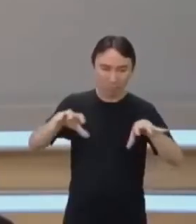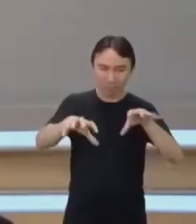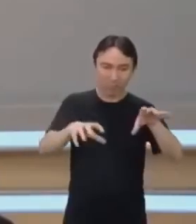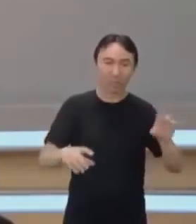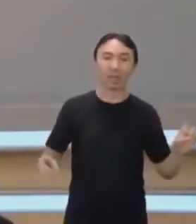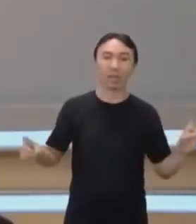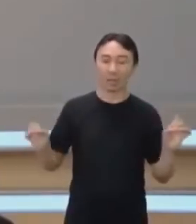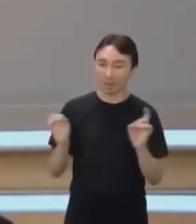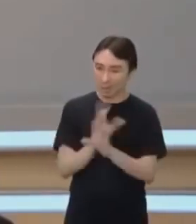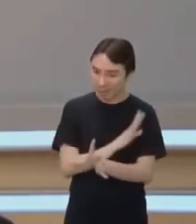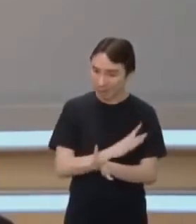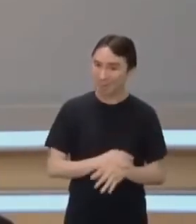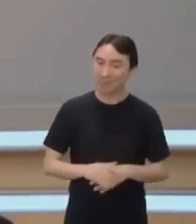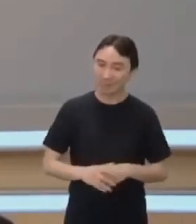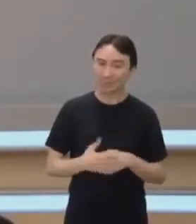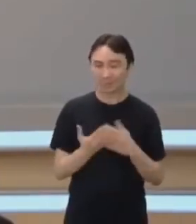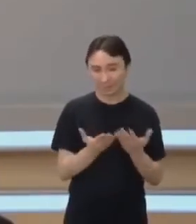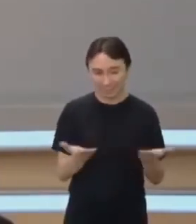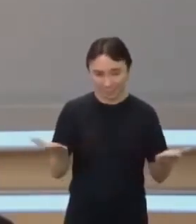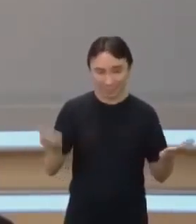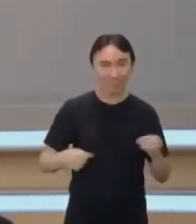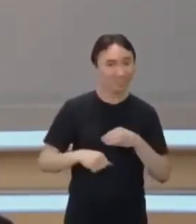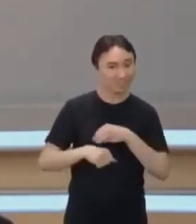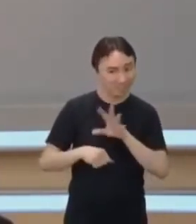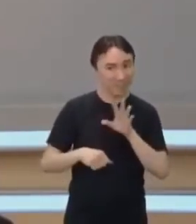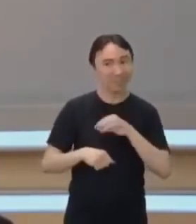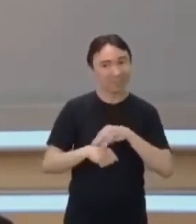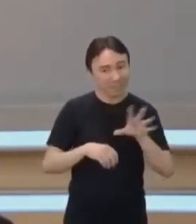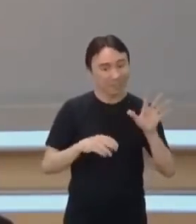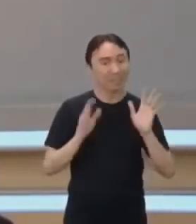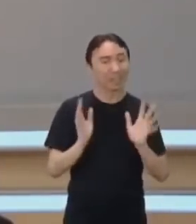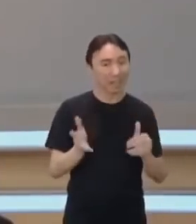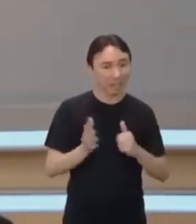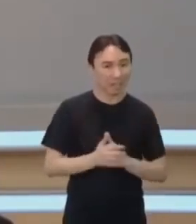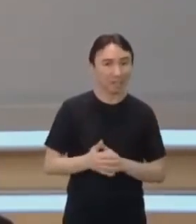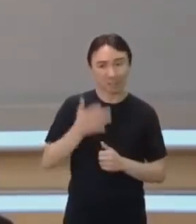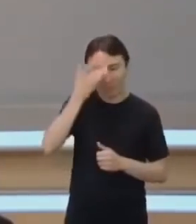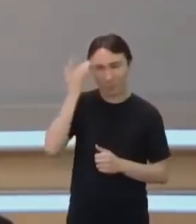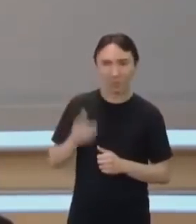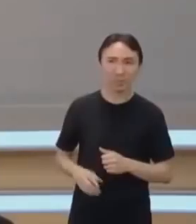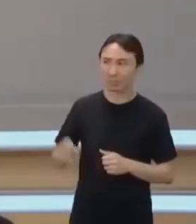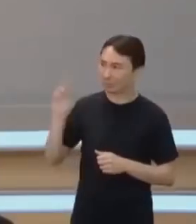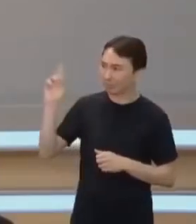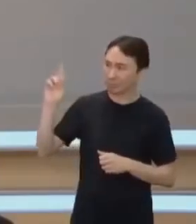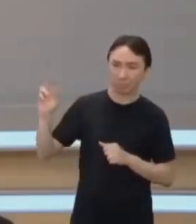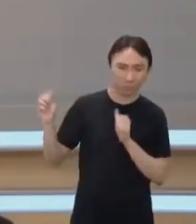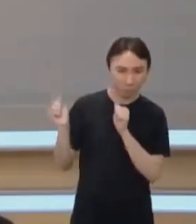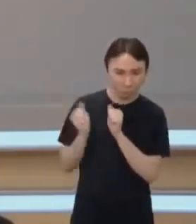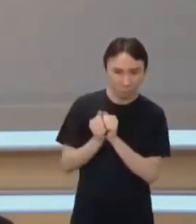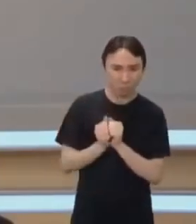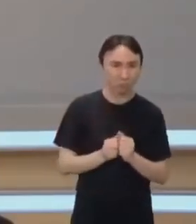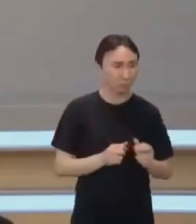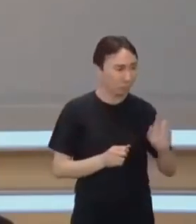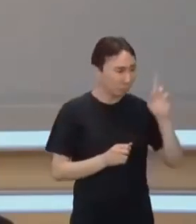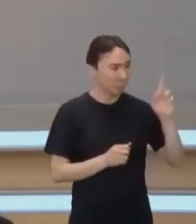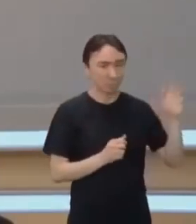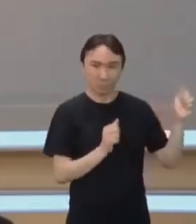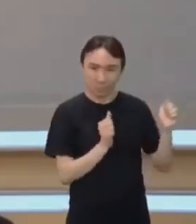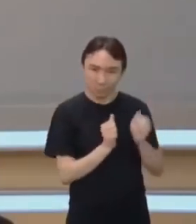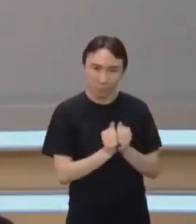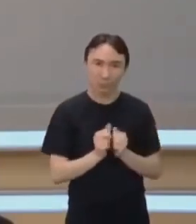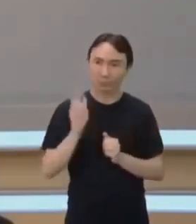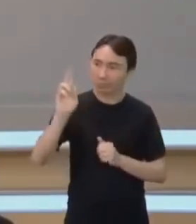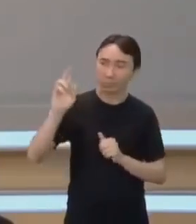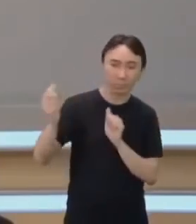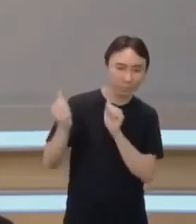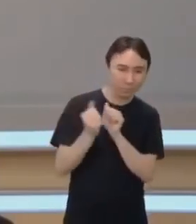para a rede, que nós temos as pessoas que vão ser responsáveis, junto com a nossa equipe, né, junto com a Sesgran Rio, em relação a essa